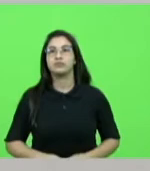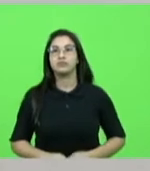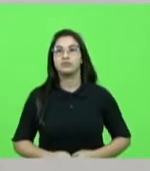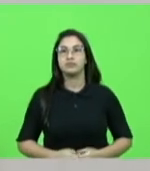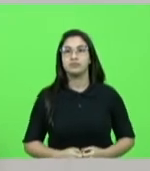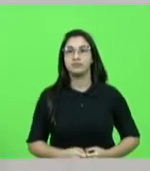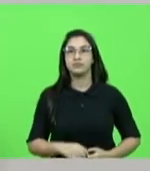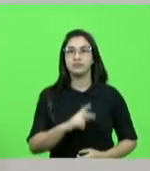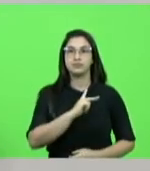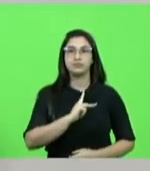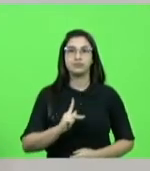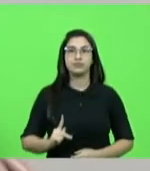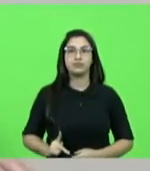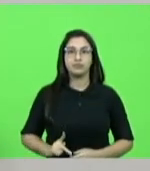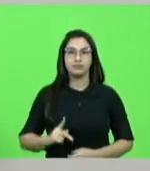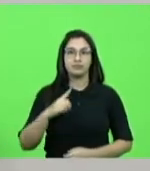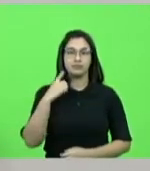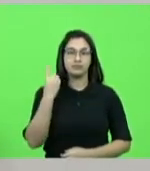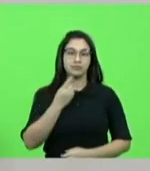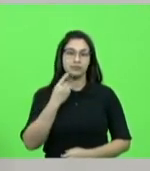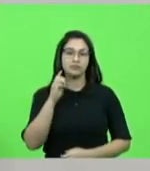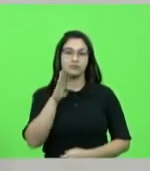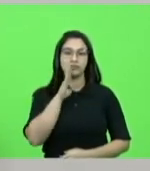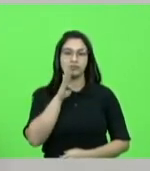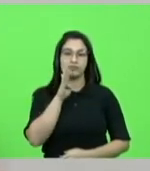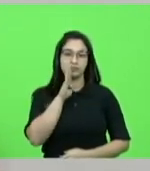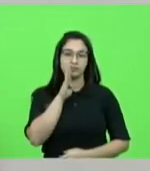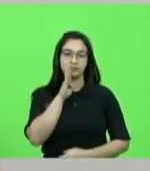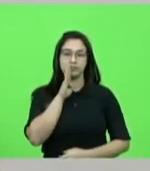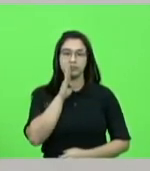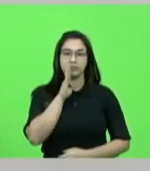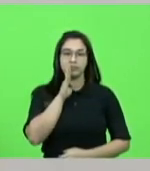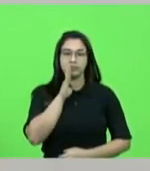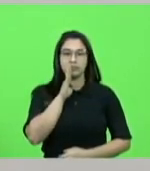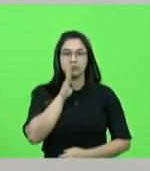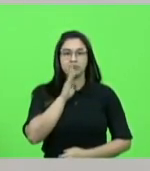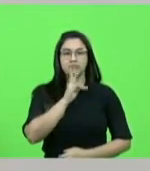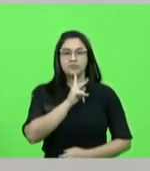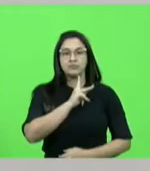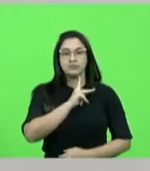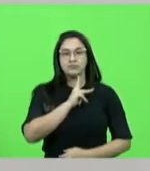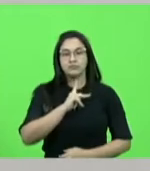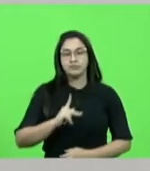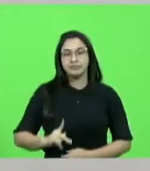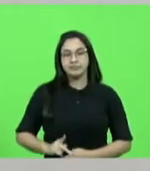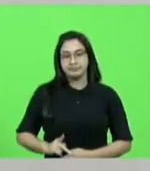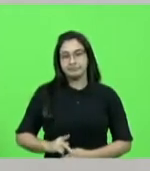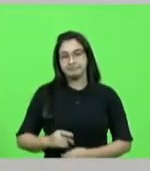Senhor presidente, deputado Nilson Berlanda, preside esta sessão,